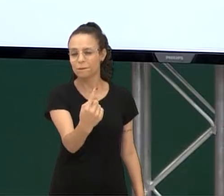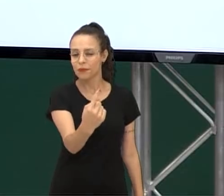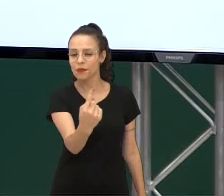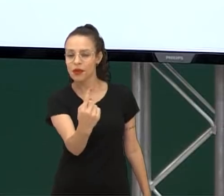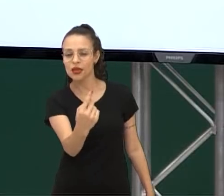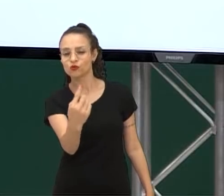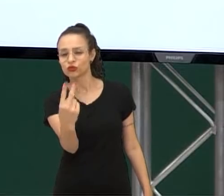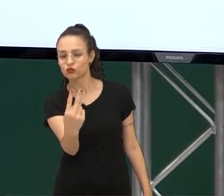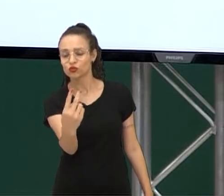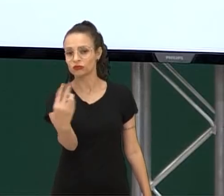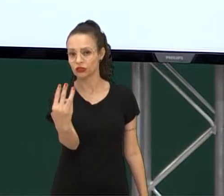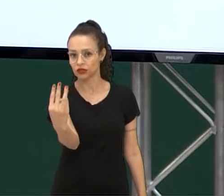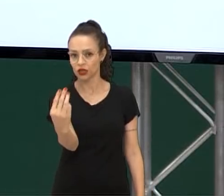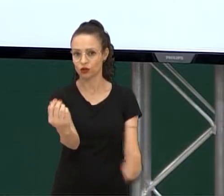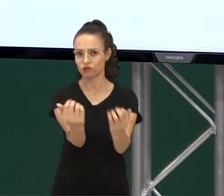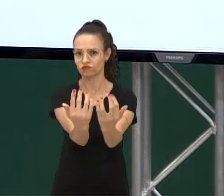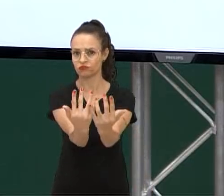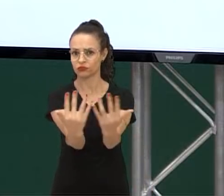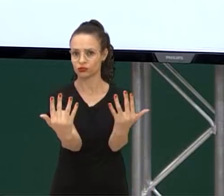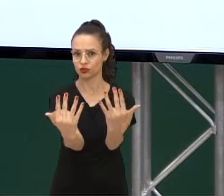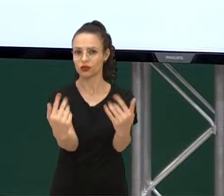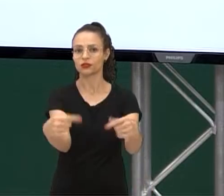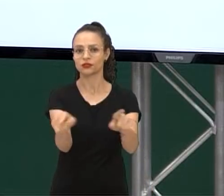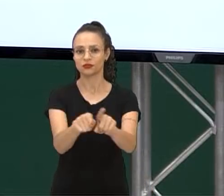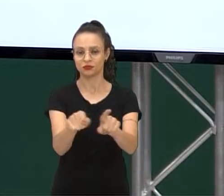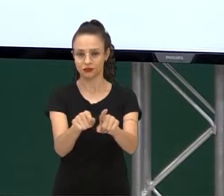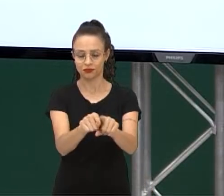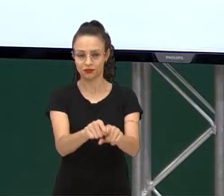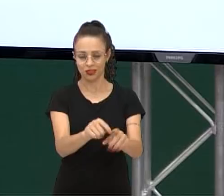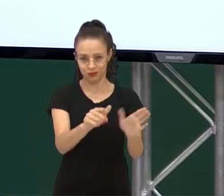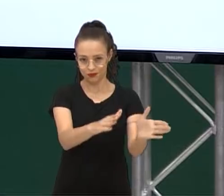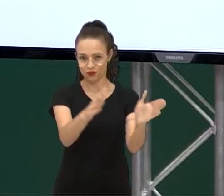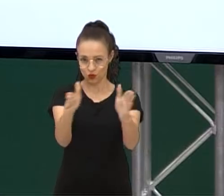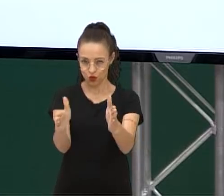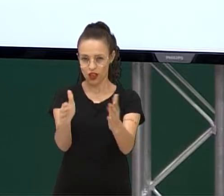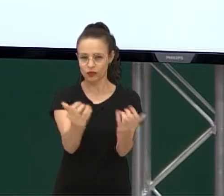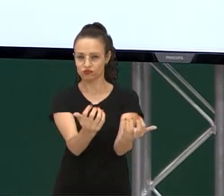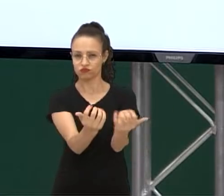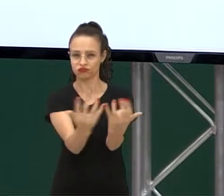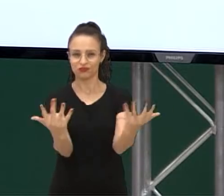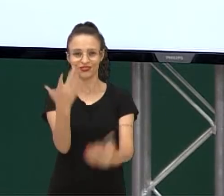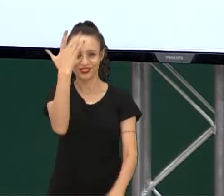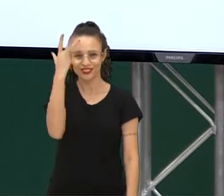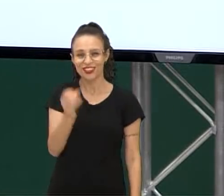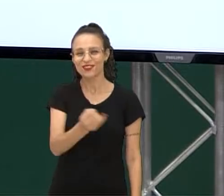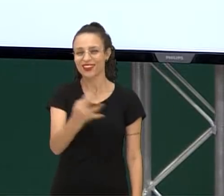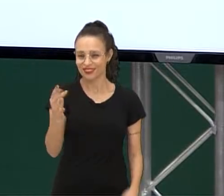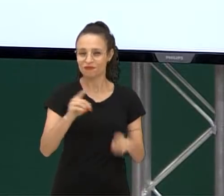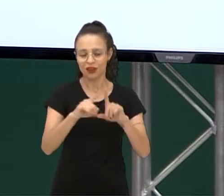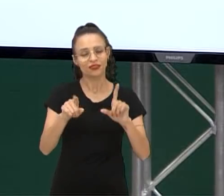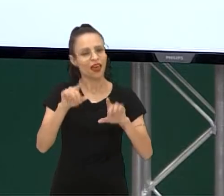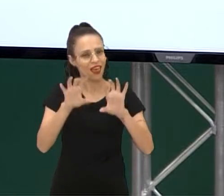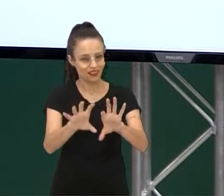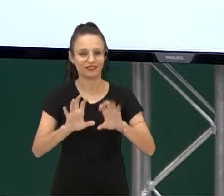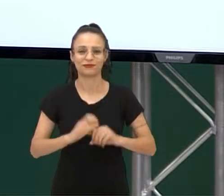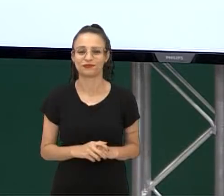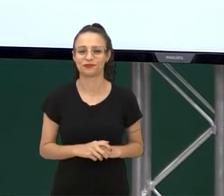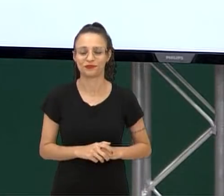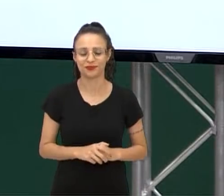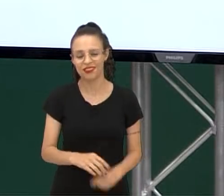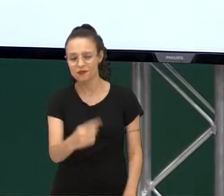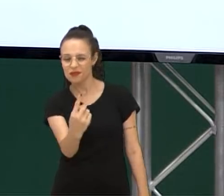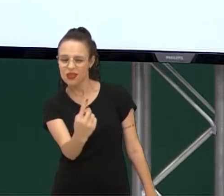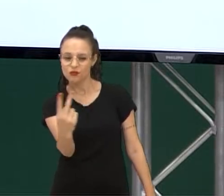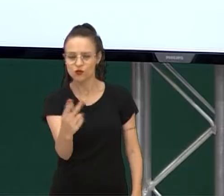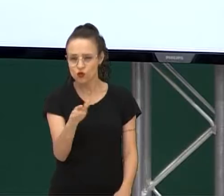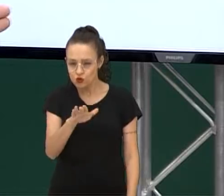terceiro, segundo e terceiro do outro lado, né? Eu não sei quantos pinos tem ali, né? Mas é para jogar entre o primeiro